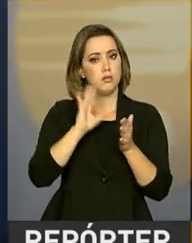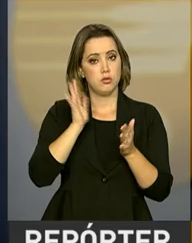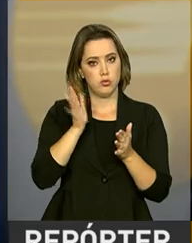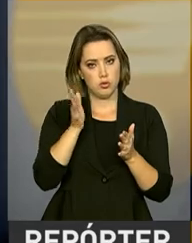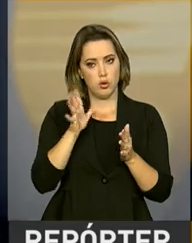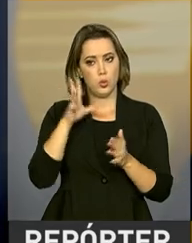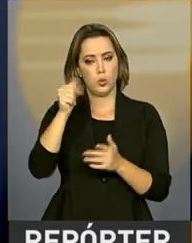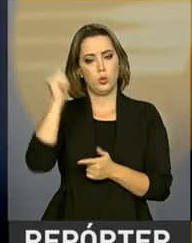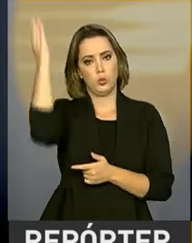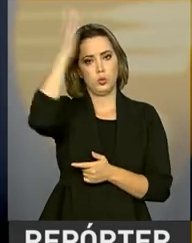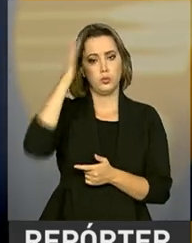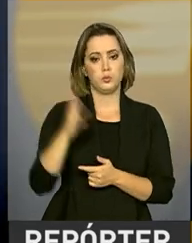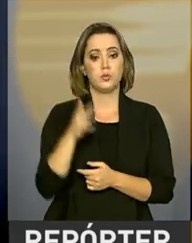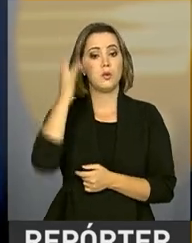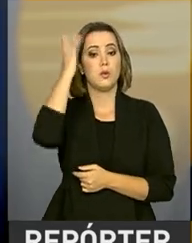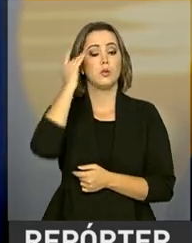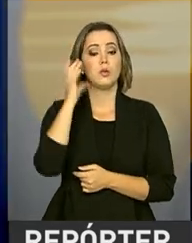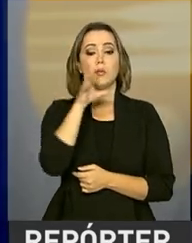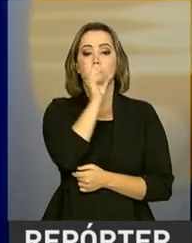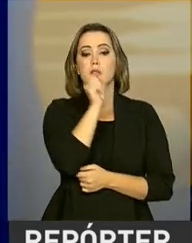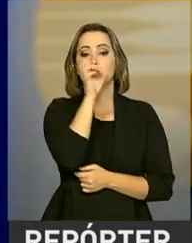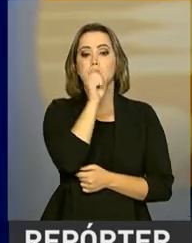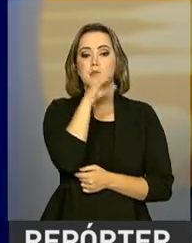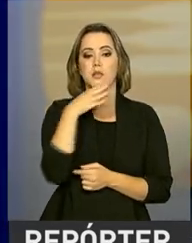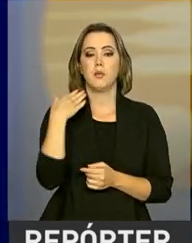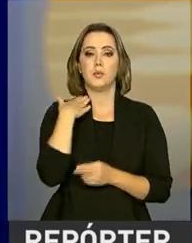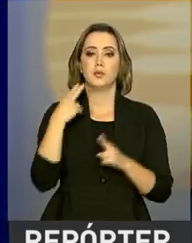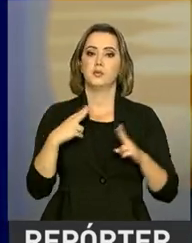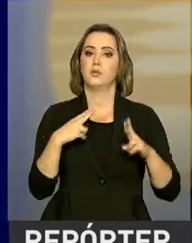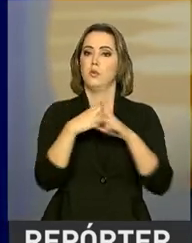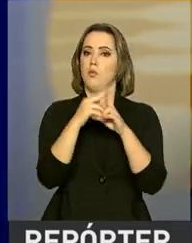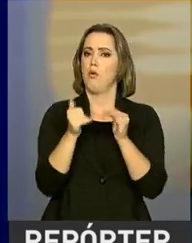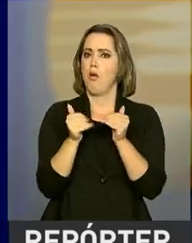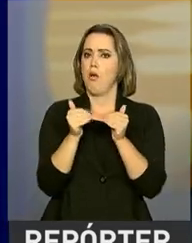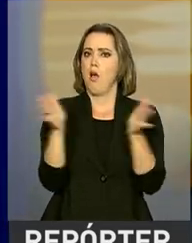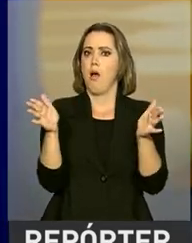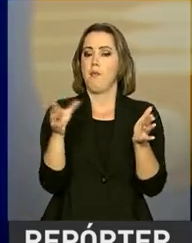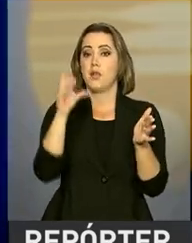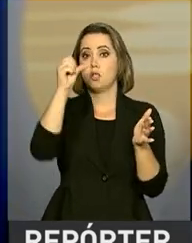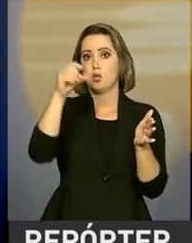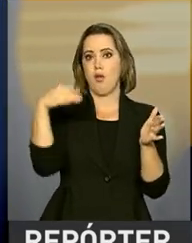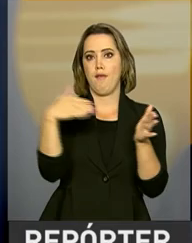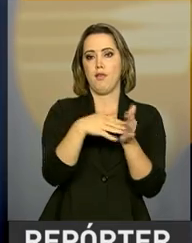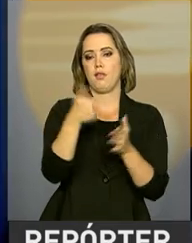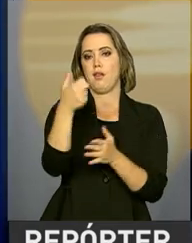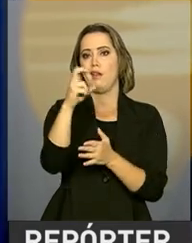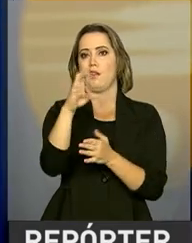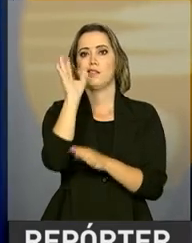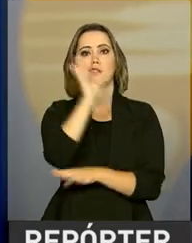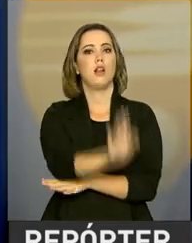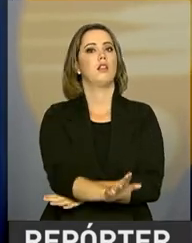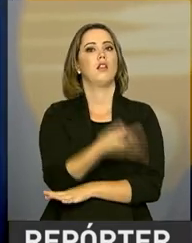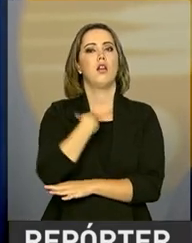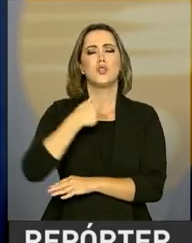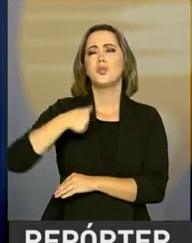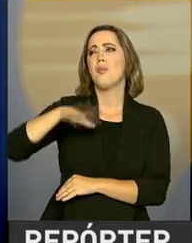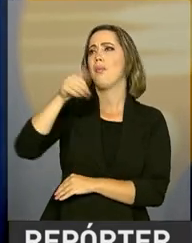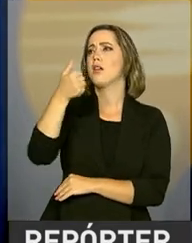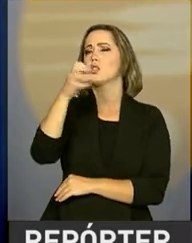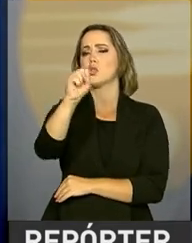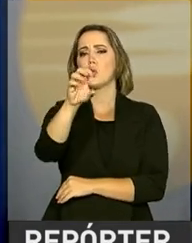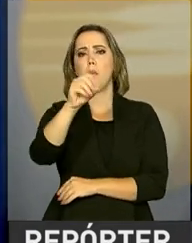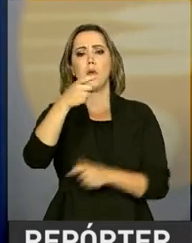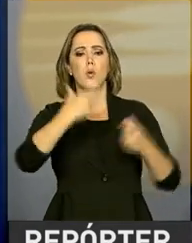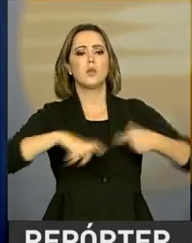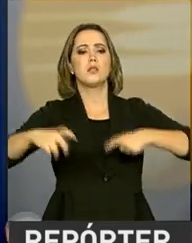brasil amanhã sábado a caixa vai abrir de 9 às 15 horas mais 1.800 agentes para o